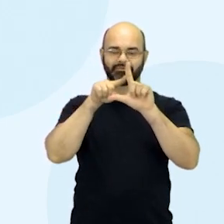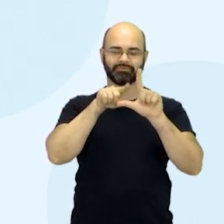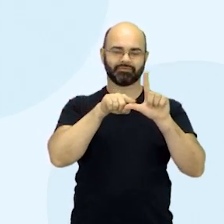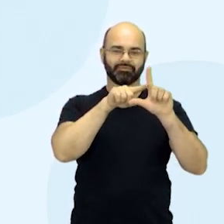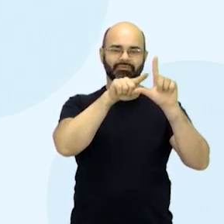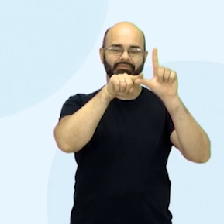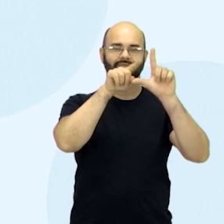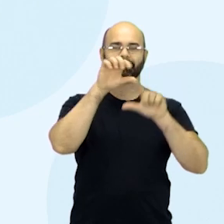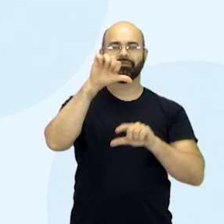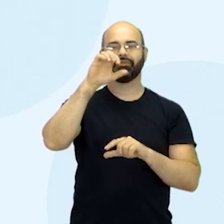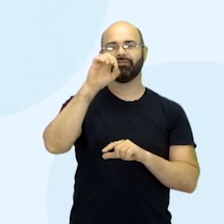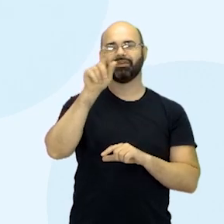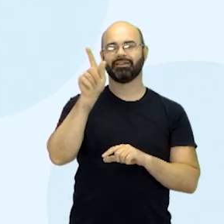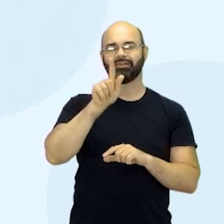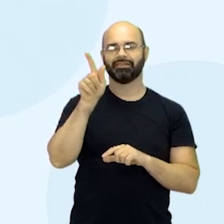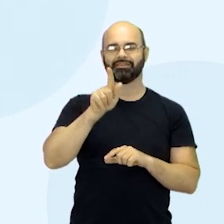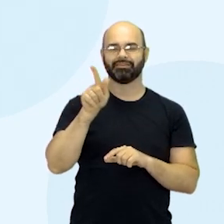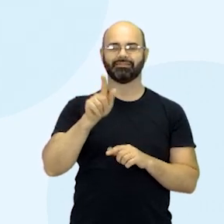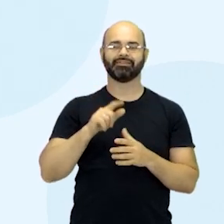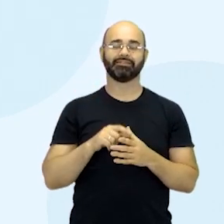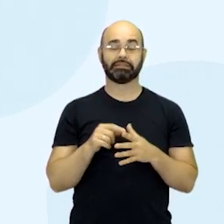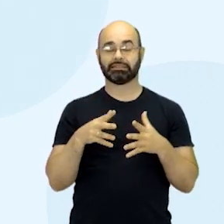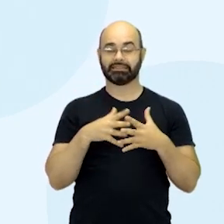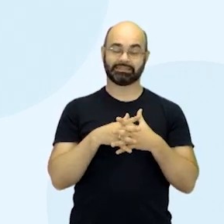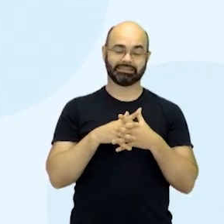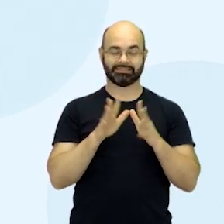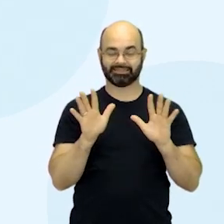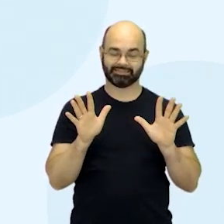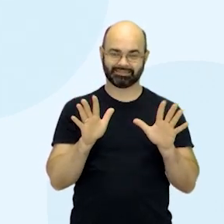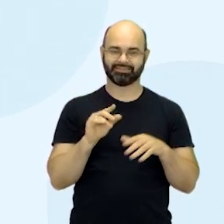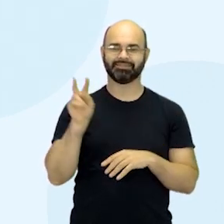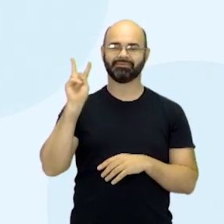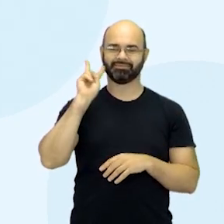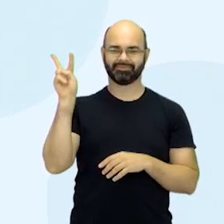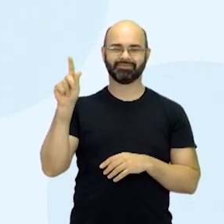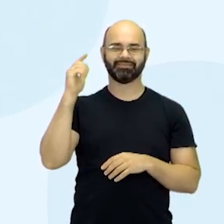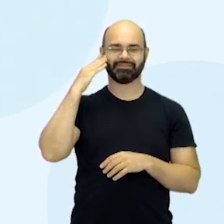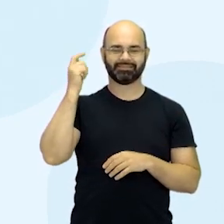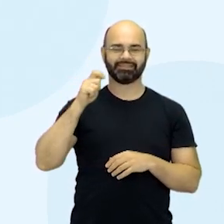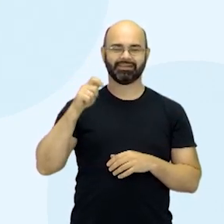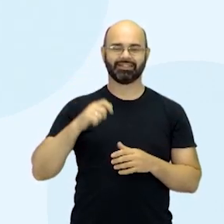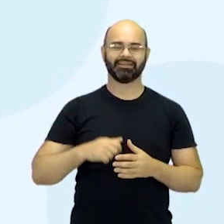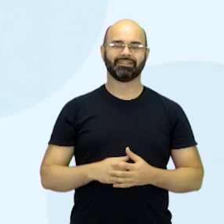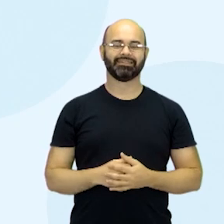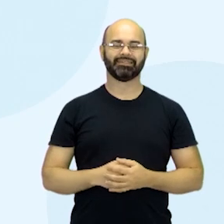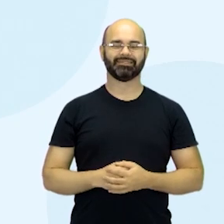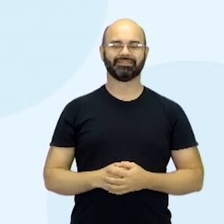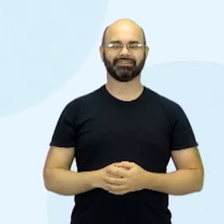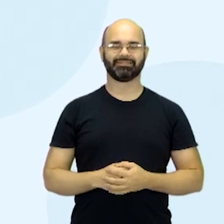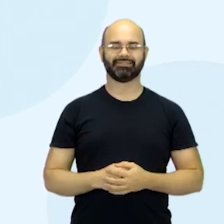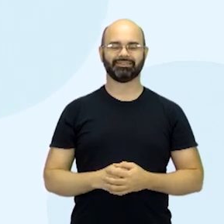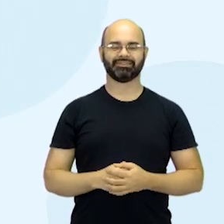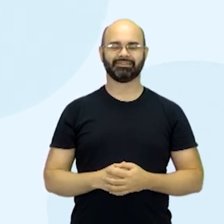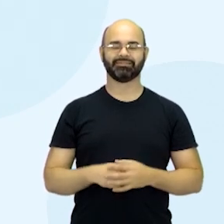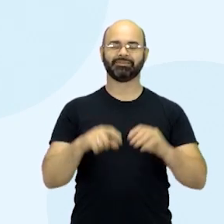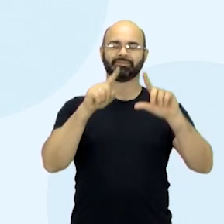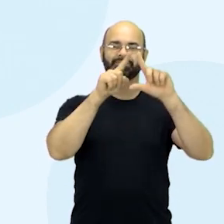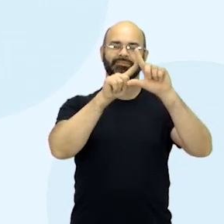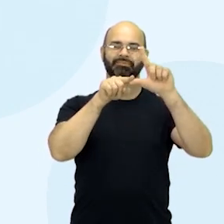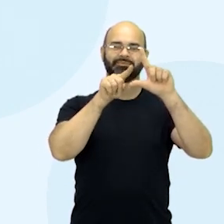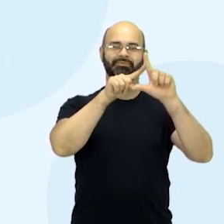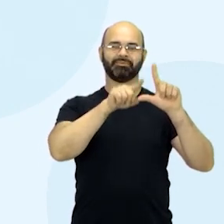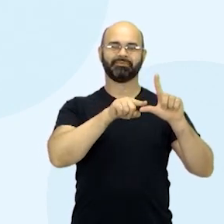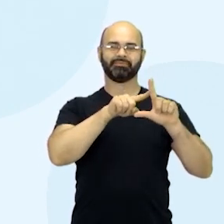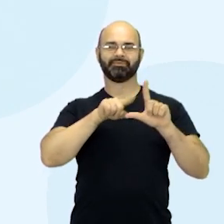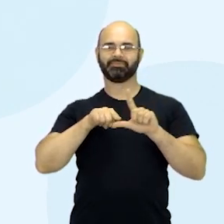aqui toda. Ficou né? zoneado, eu sei ficou hoje. bem bagunçado, né? Mas deu para entender, né? Sim. Tranquilo. Ele forma ângulos de 90 graus